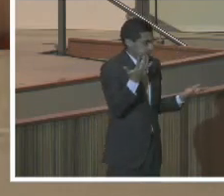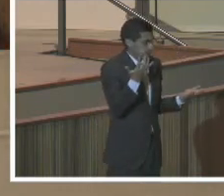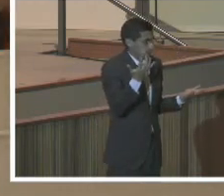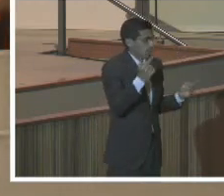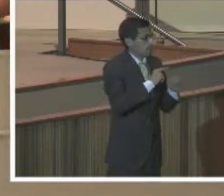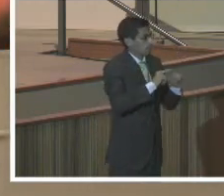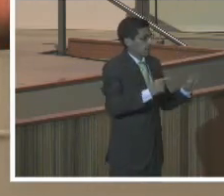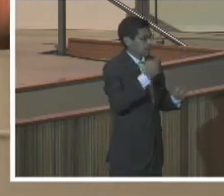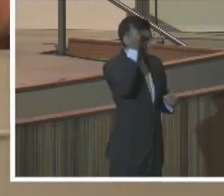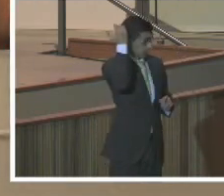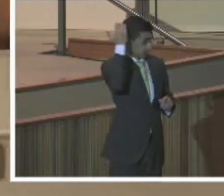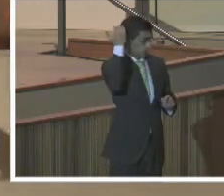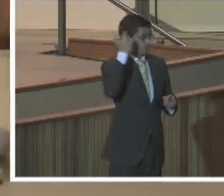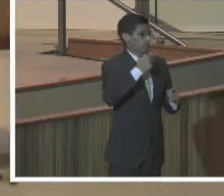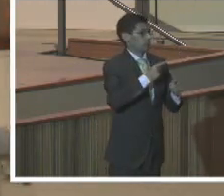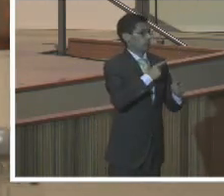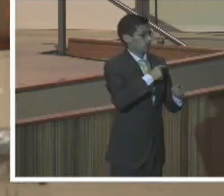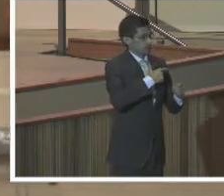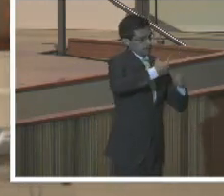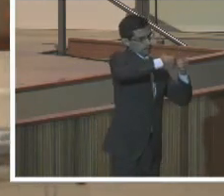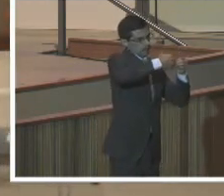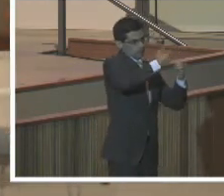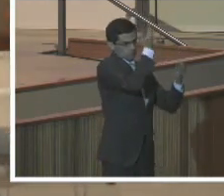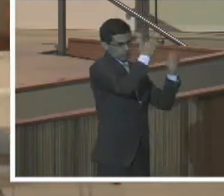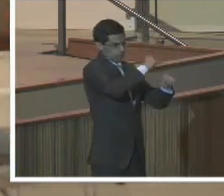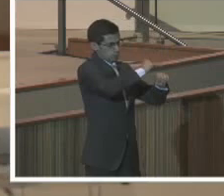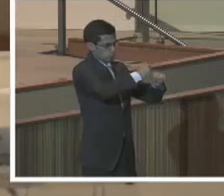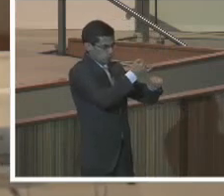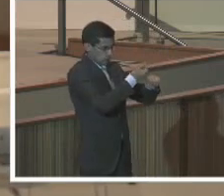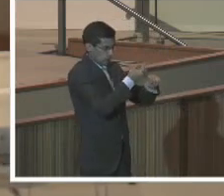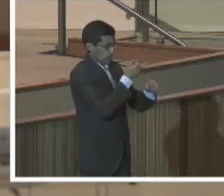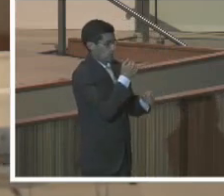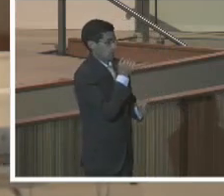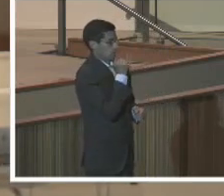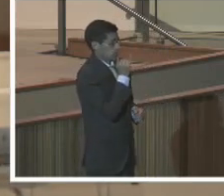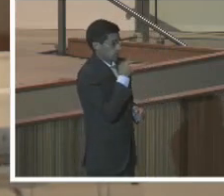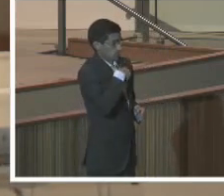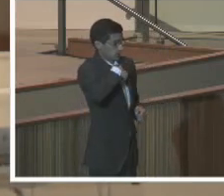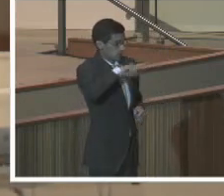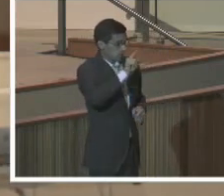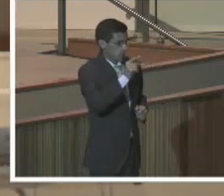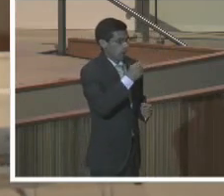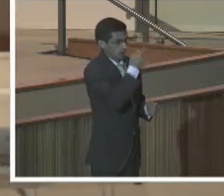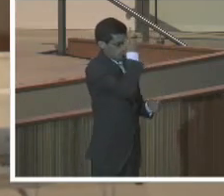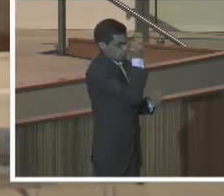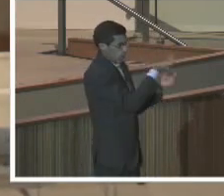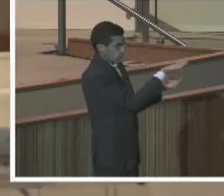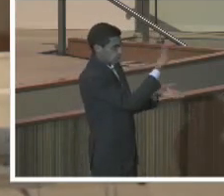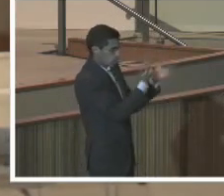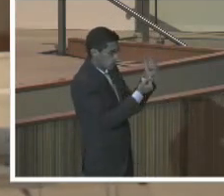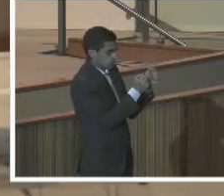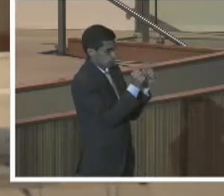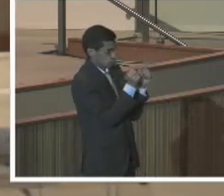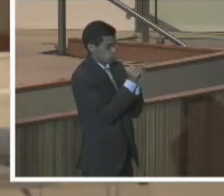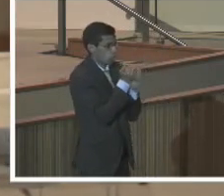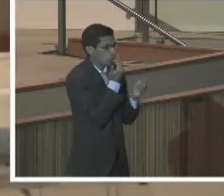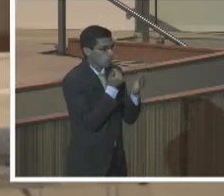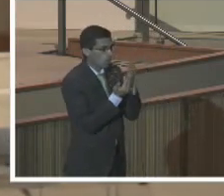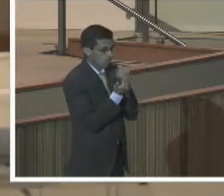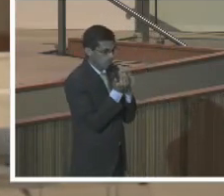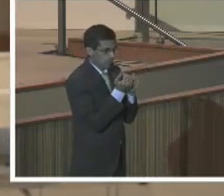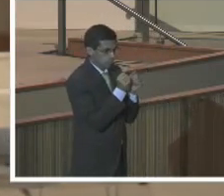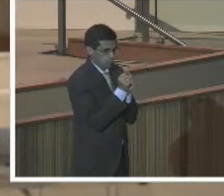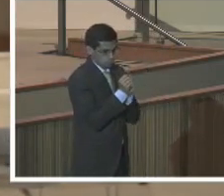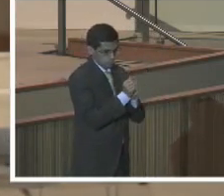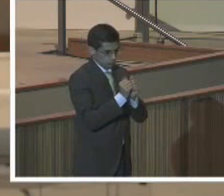alguma coisa muito complicada. Até hoje, você comer, não é, ser convidado para comer por um